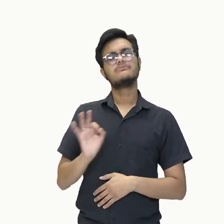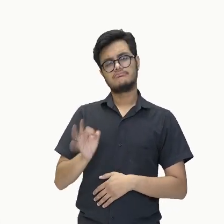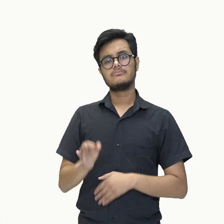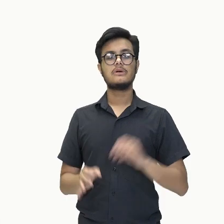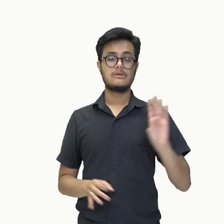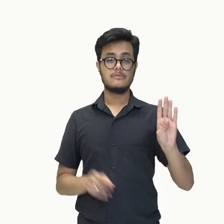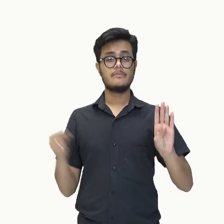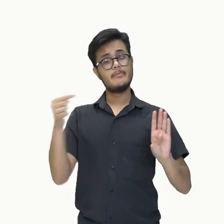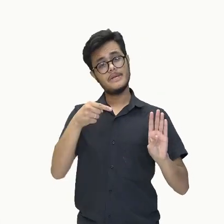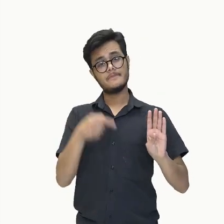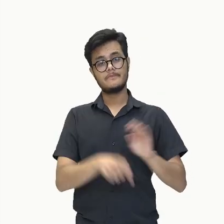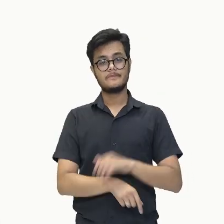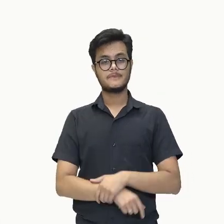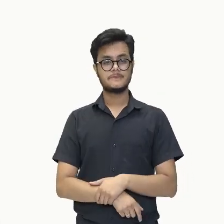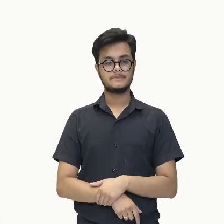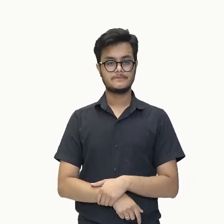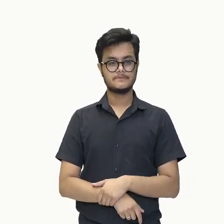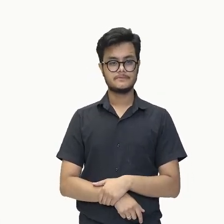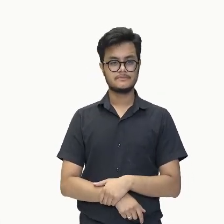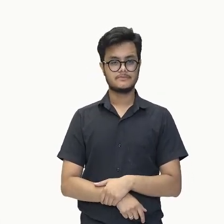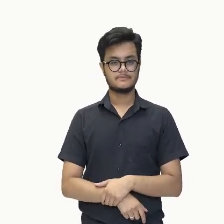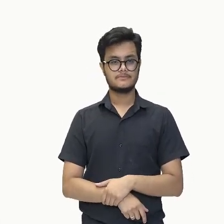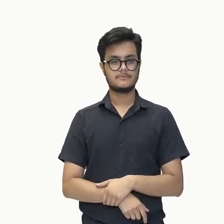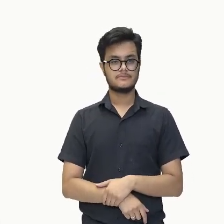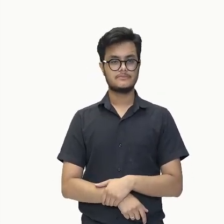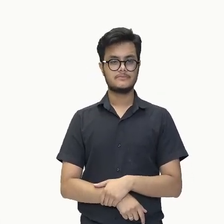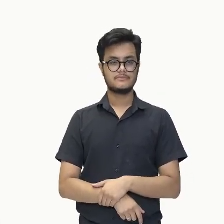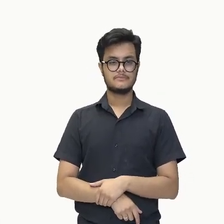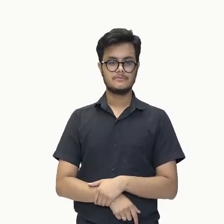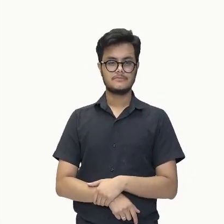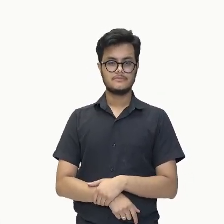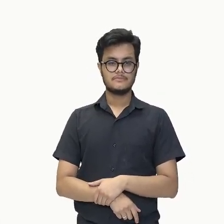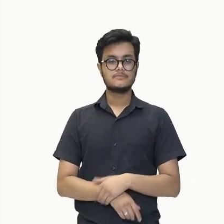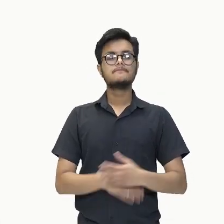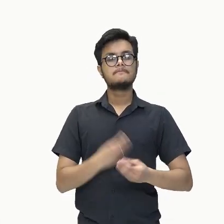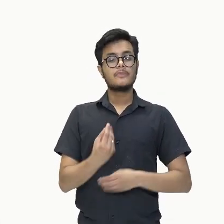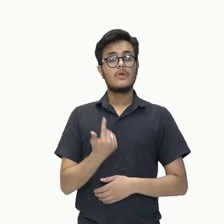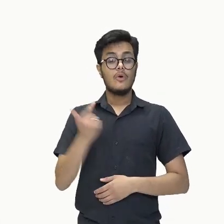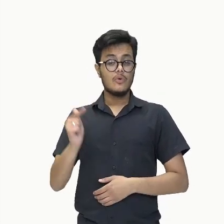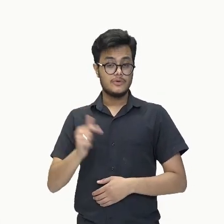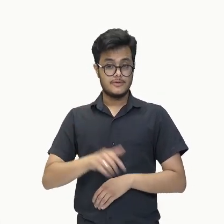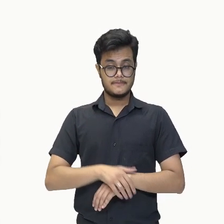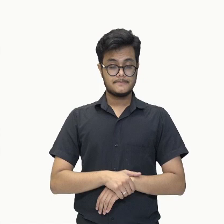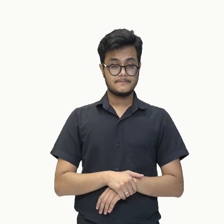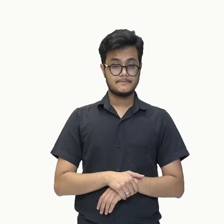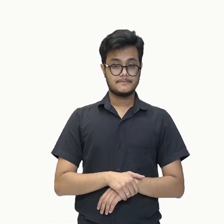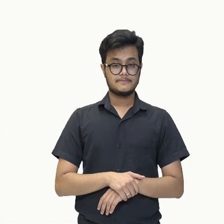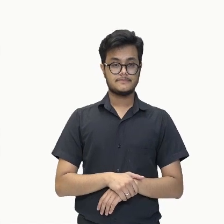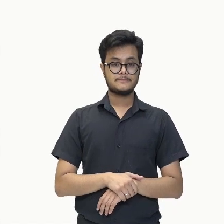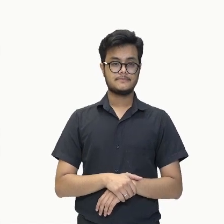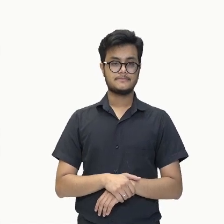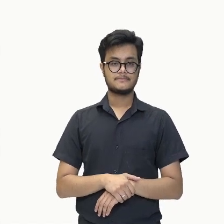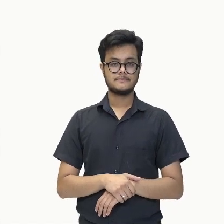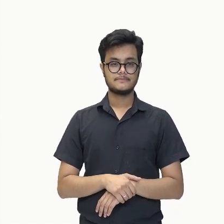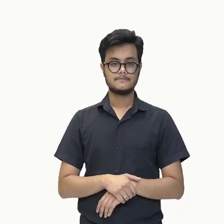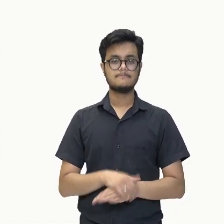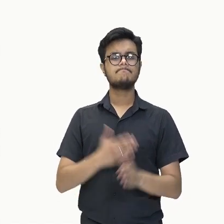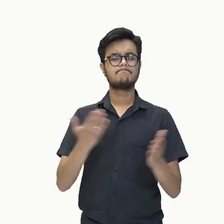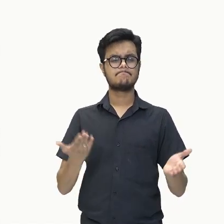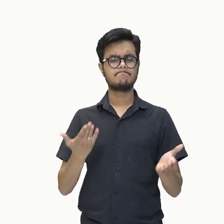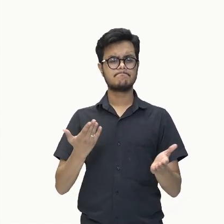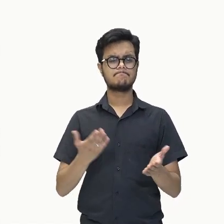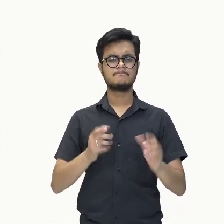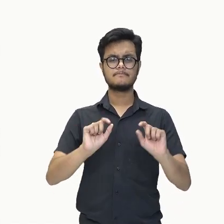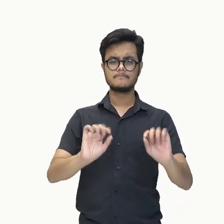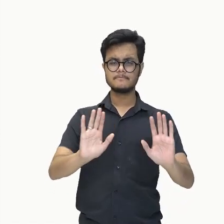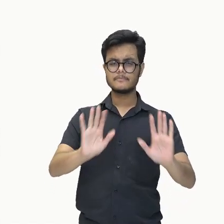Corretamente, ó, letra B. Muito bem. Vamos para o nosso próximo exemplo aqui. Nosso próximo exemplo, né, vamos,